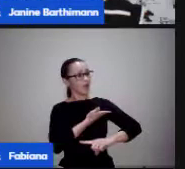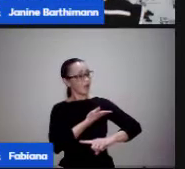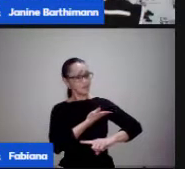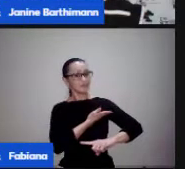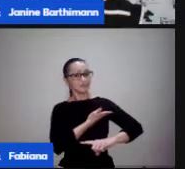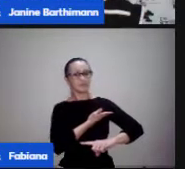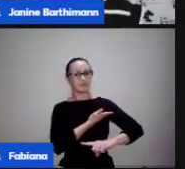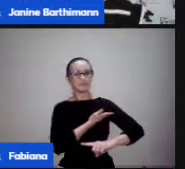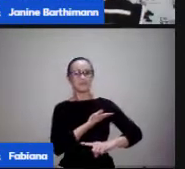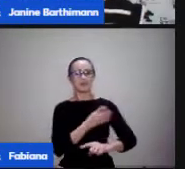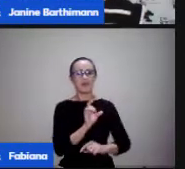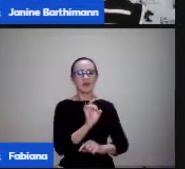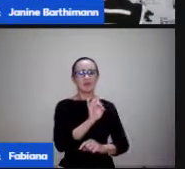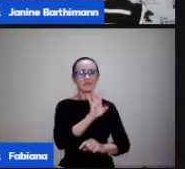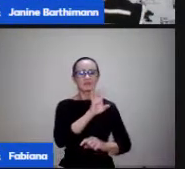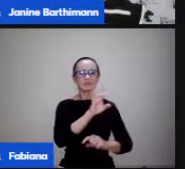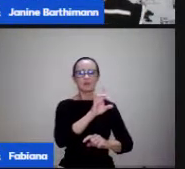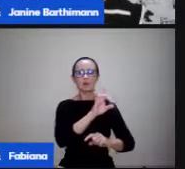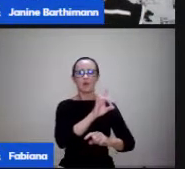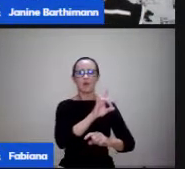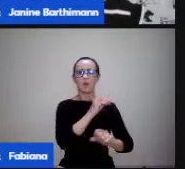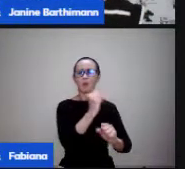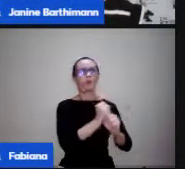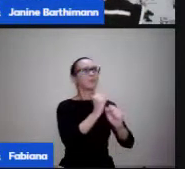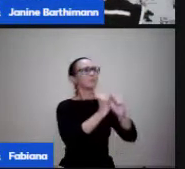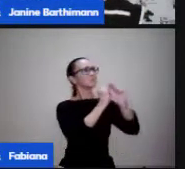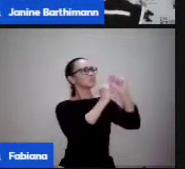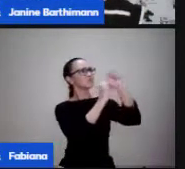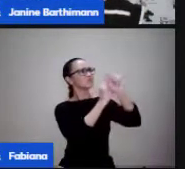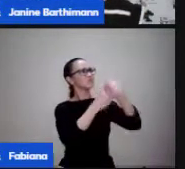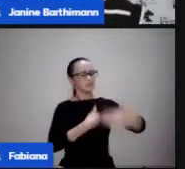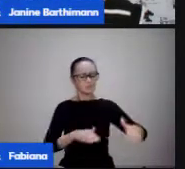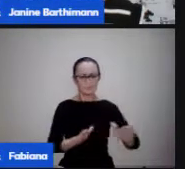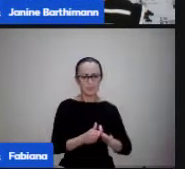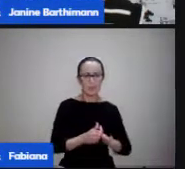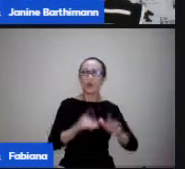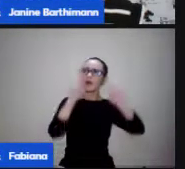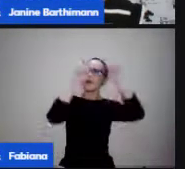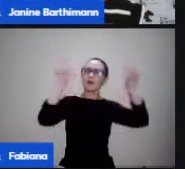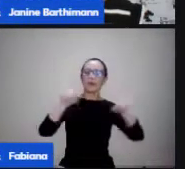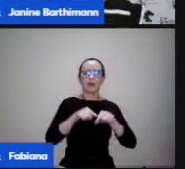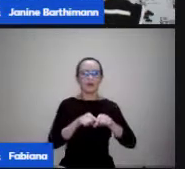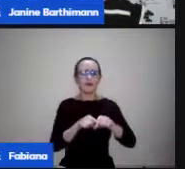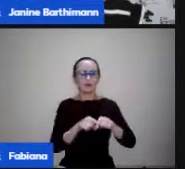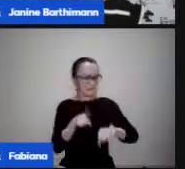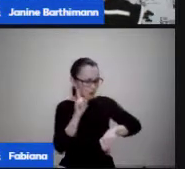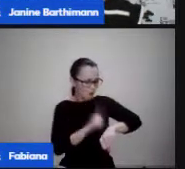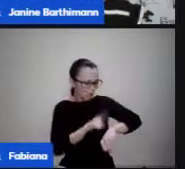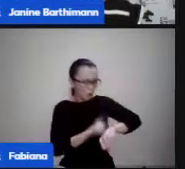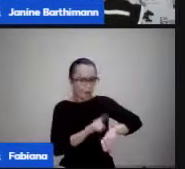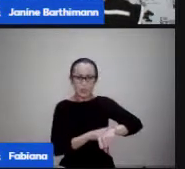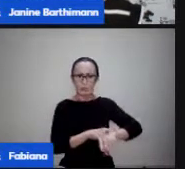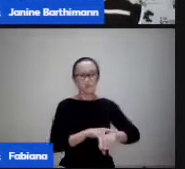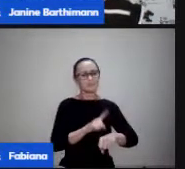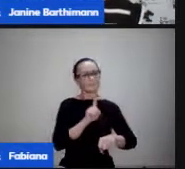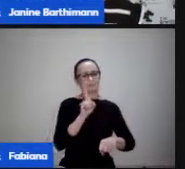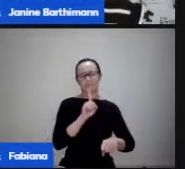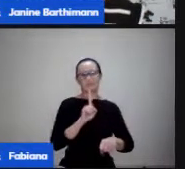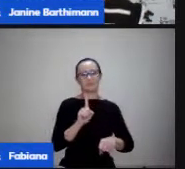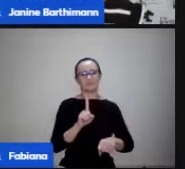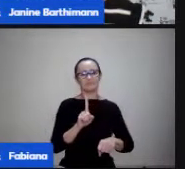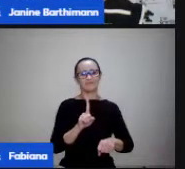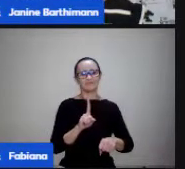se trata só de prédios, salas, quadros, programas, horários, conceitos. A